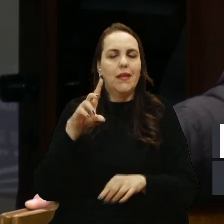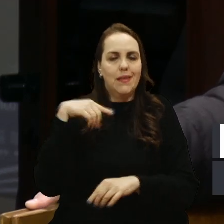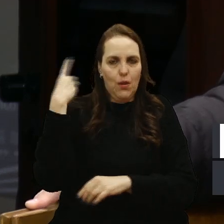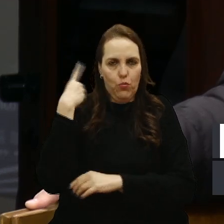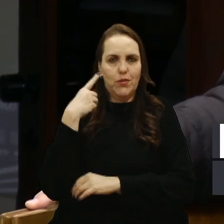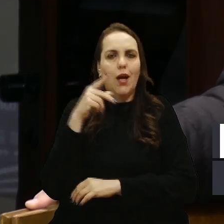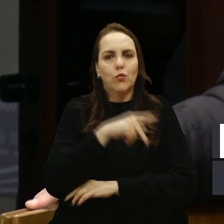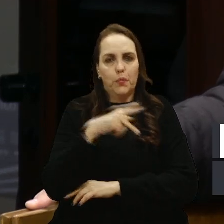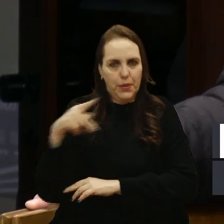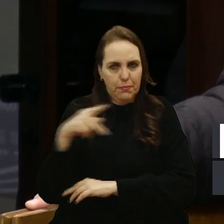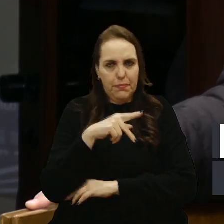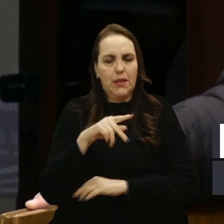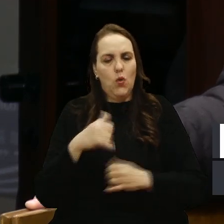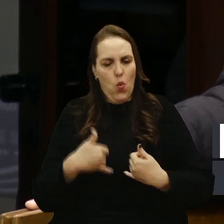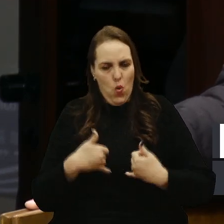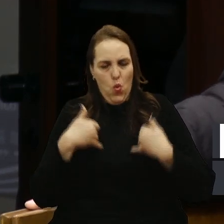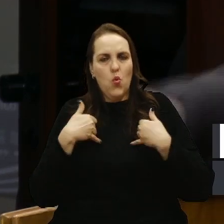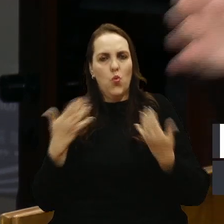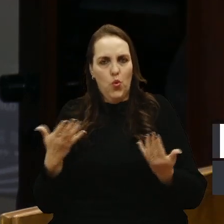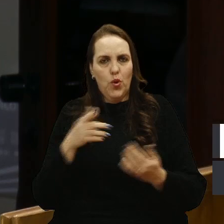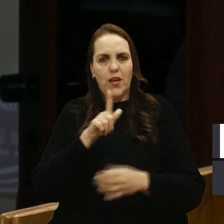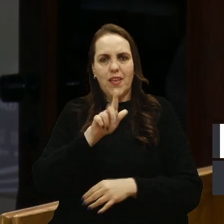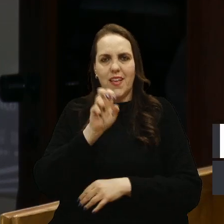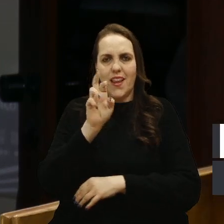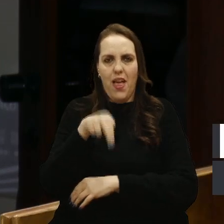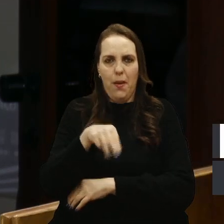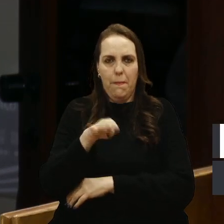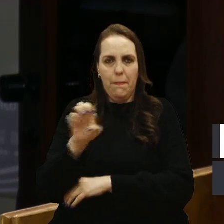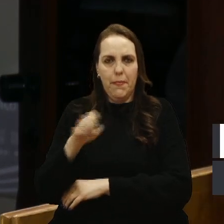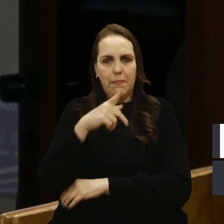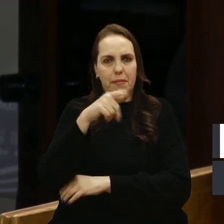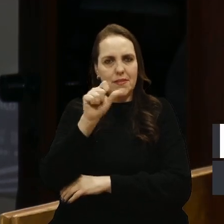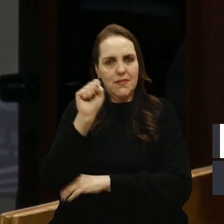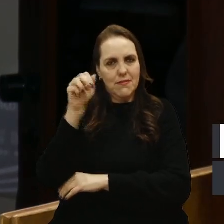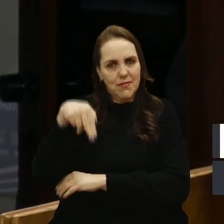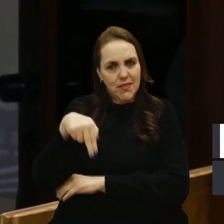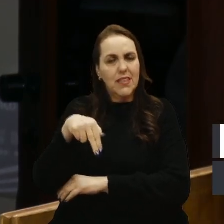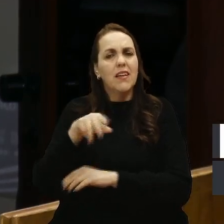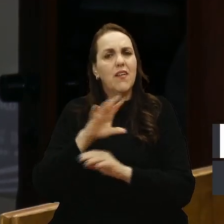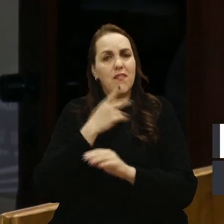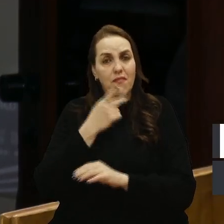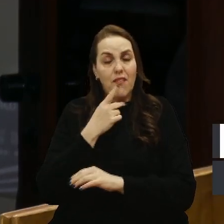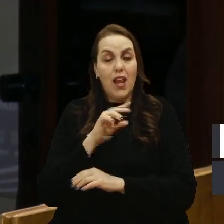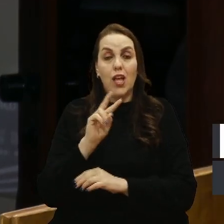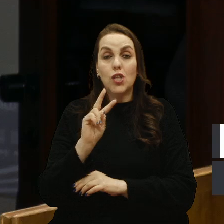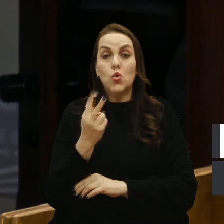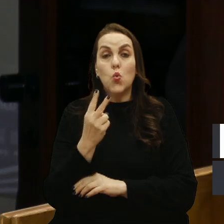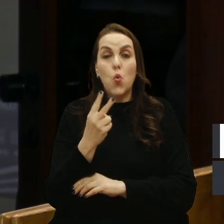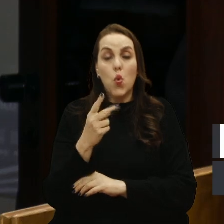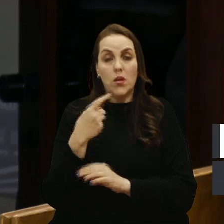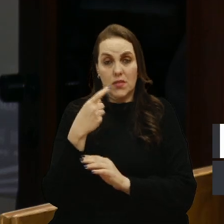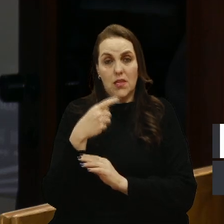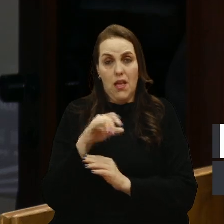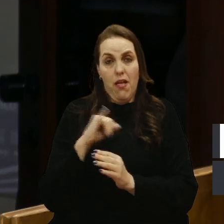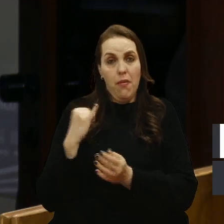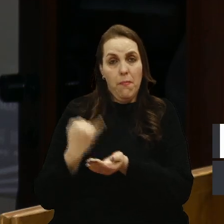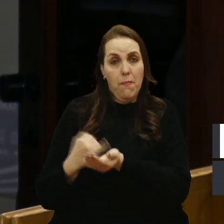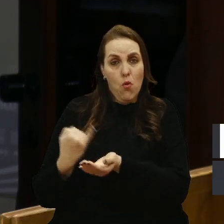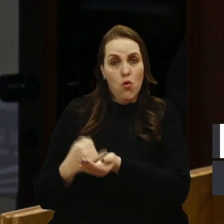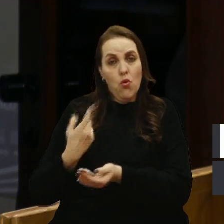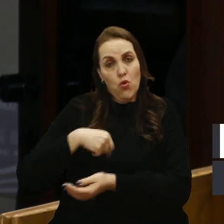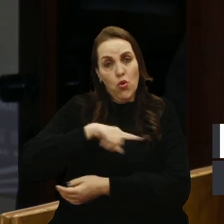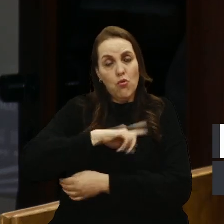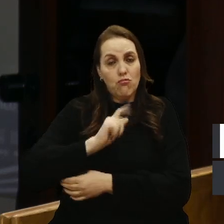sua atuação, o deputado Guilherme Pazin, diz respeito justamente à bitributação que nós temos. Nós pagamos